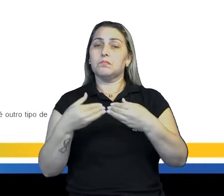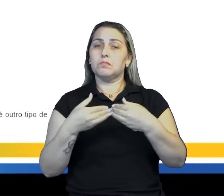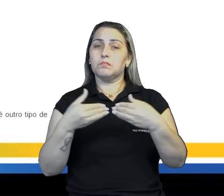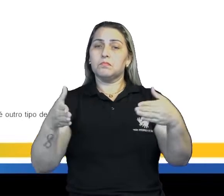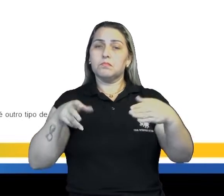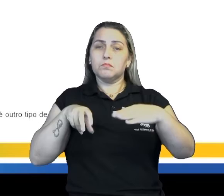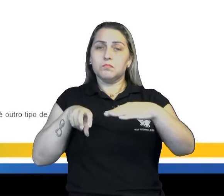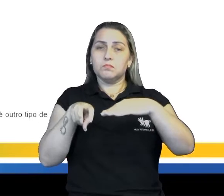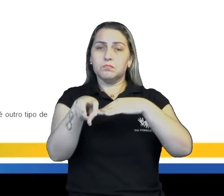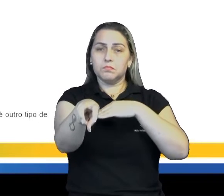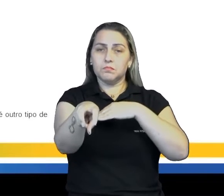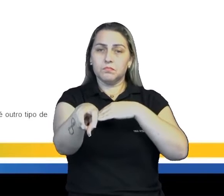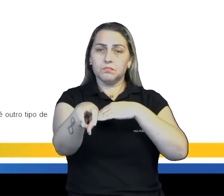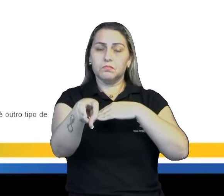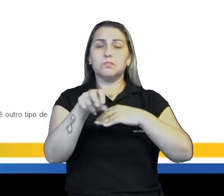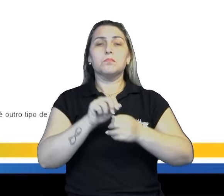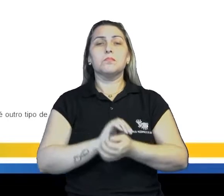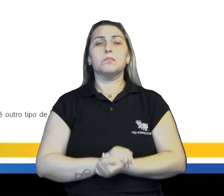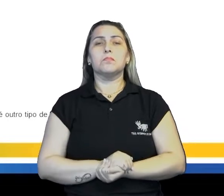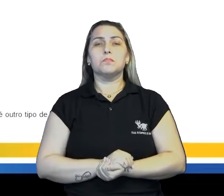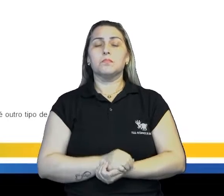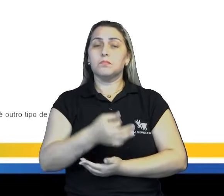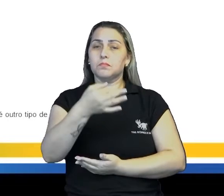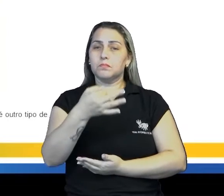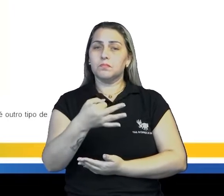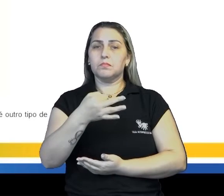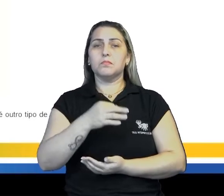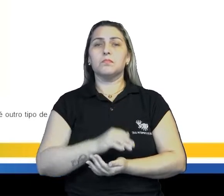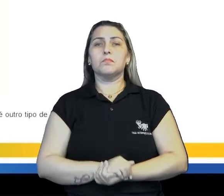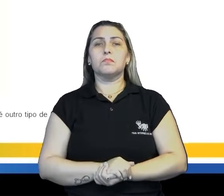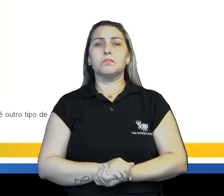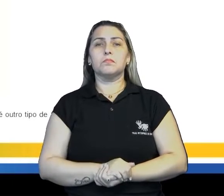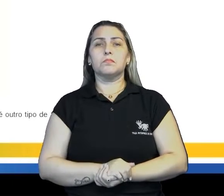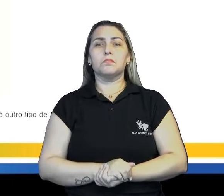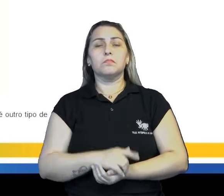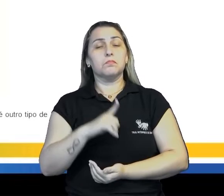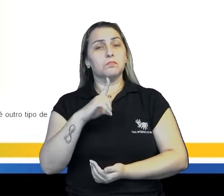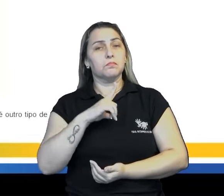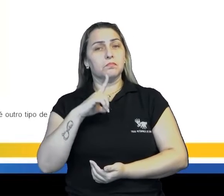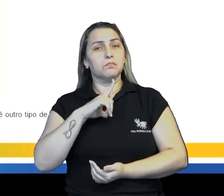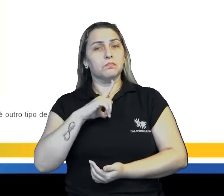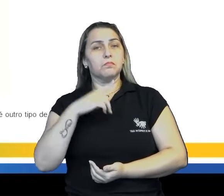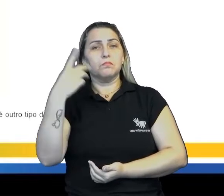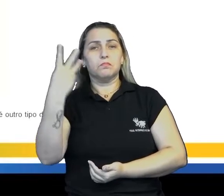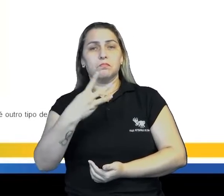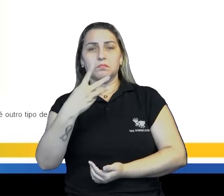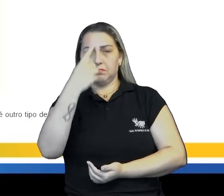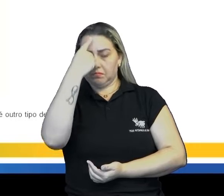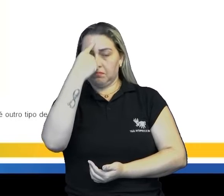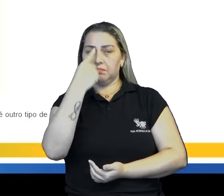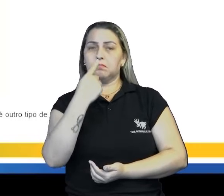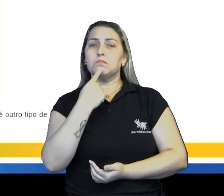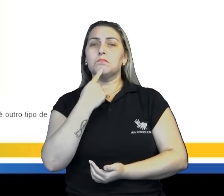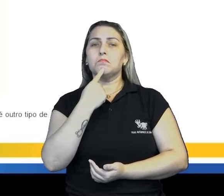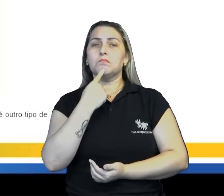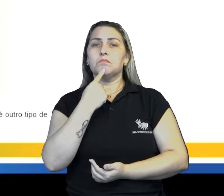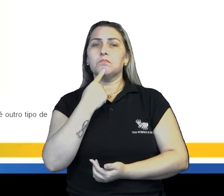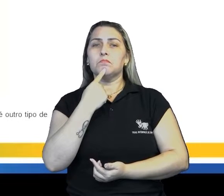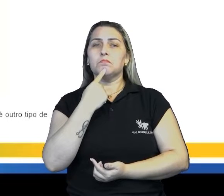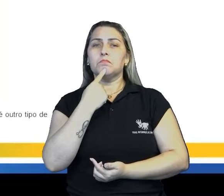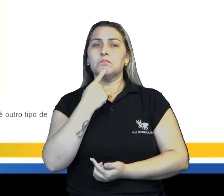aberto para os carros, para os veículos, correto? E na terceira imagem nós temos